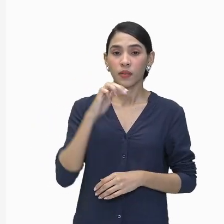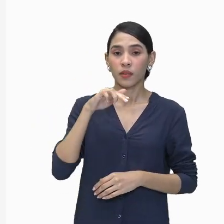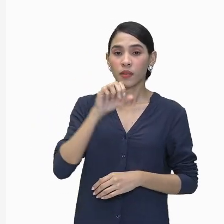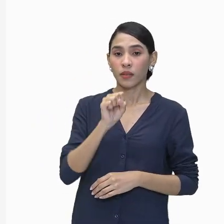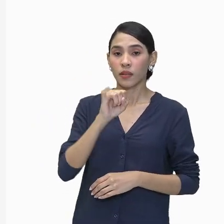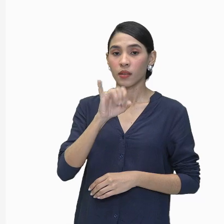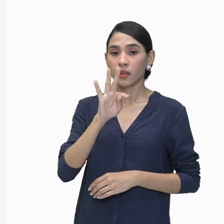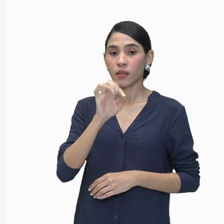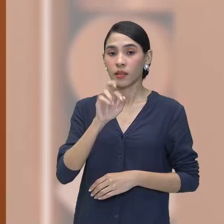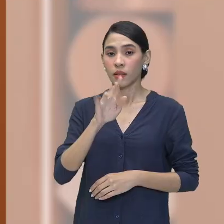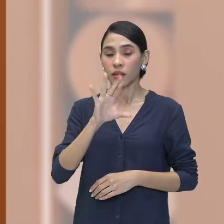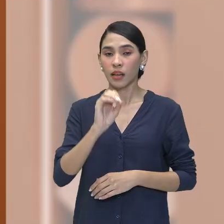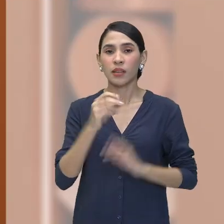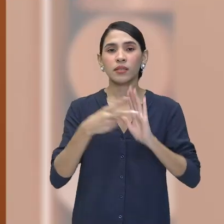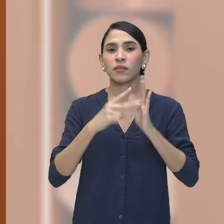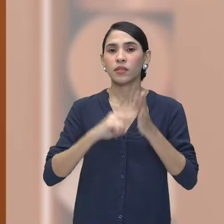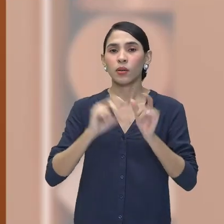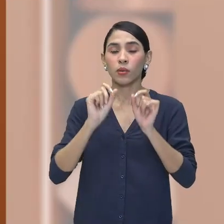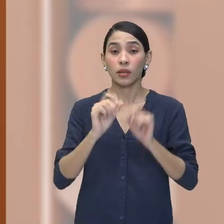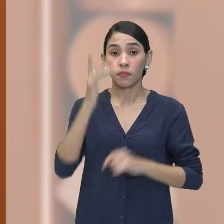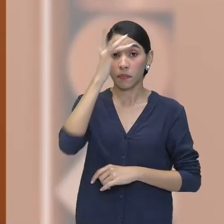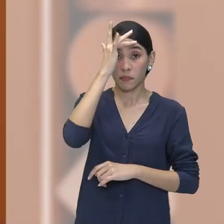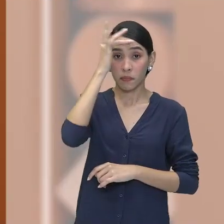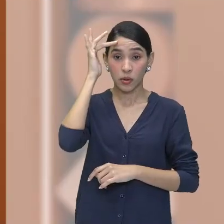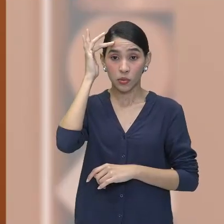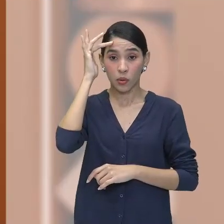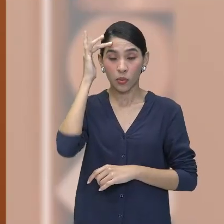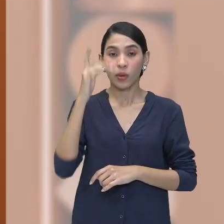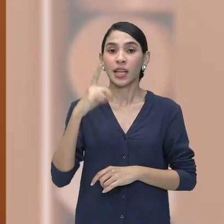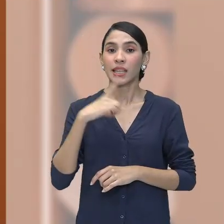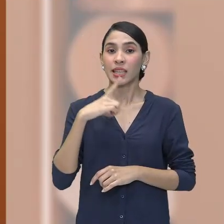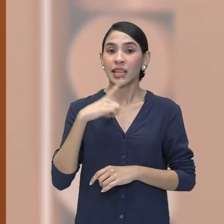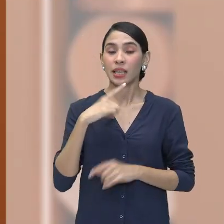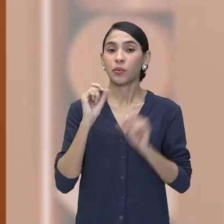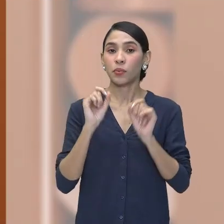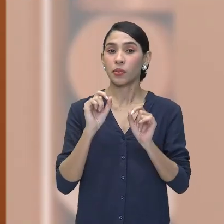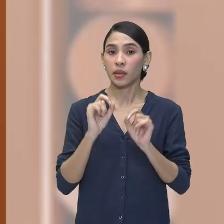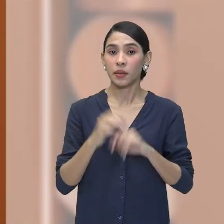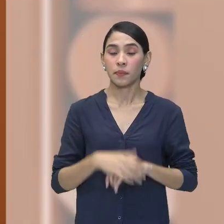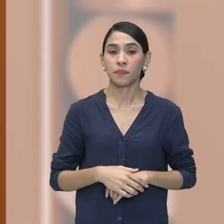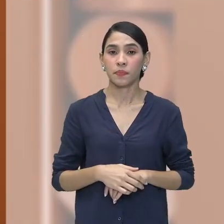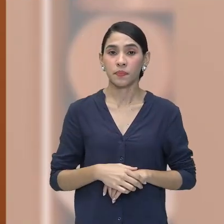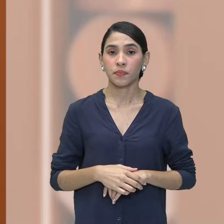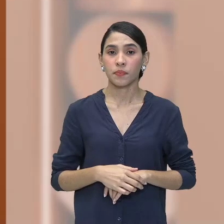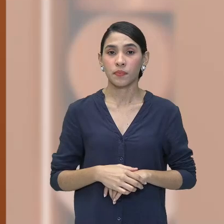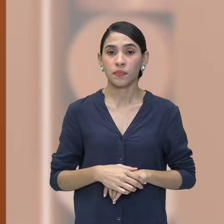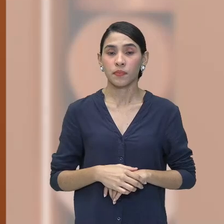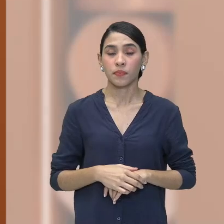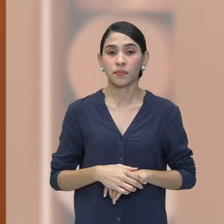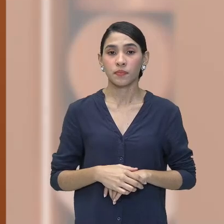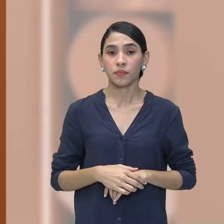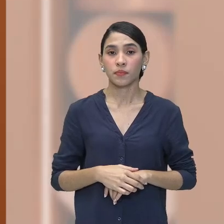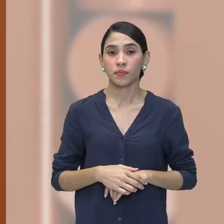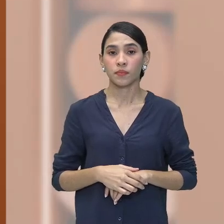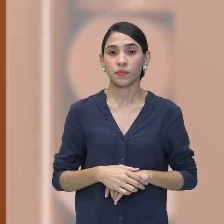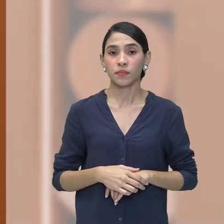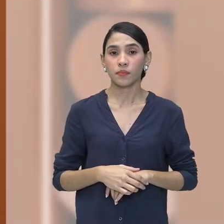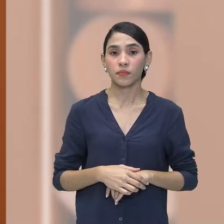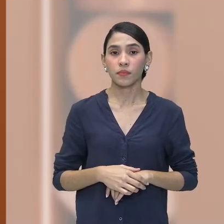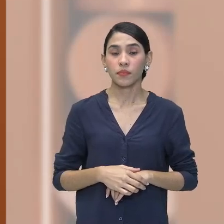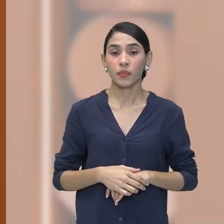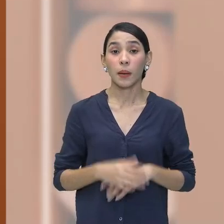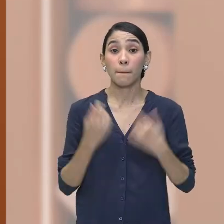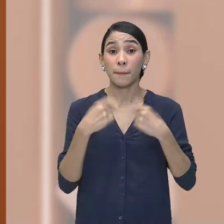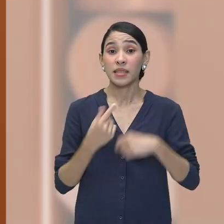censitário? É o voto onde uma pessoa tem que ter uma determinada